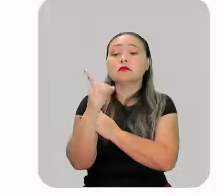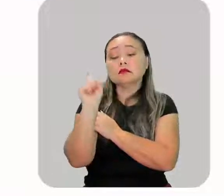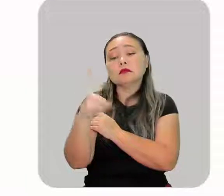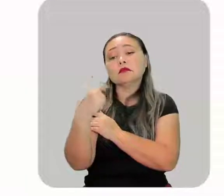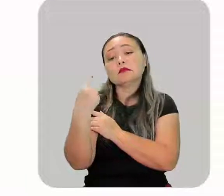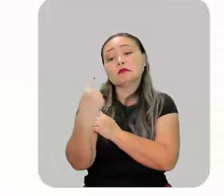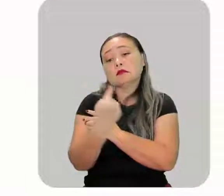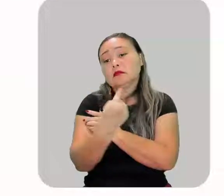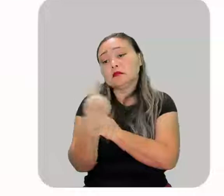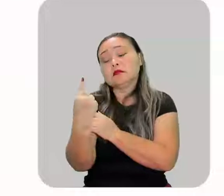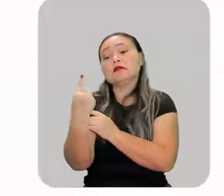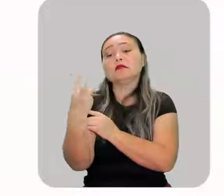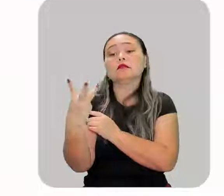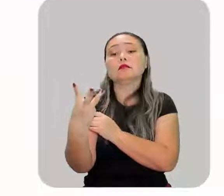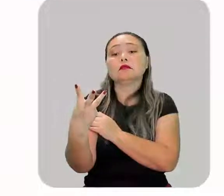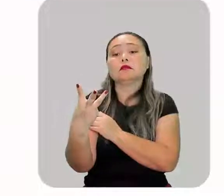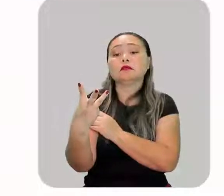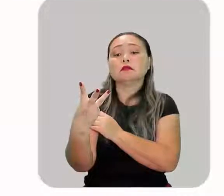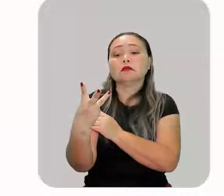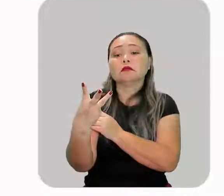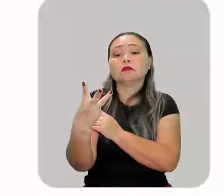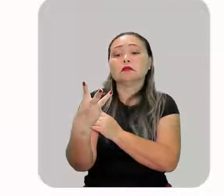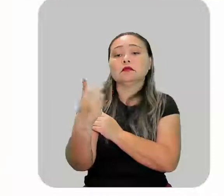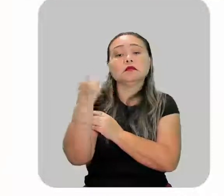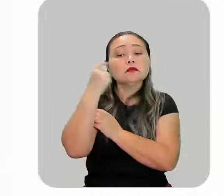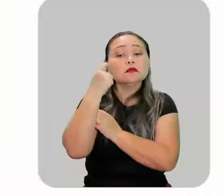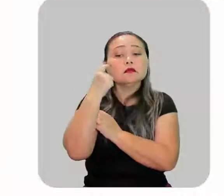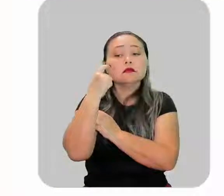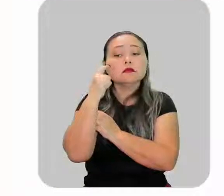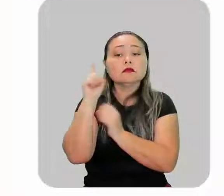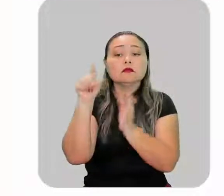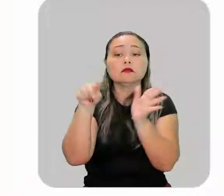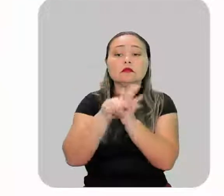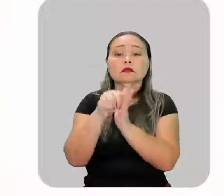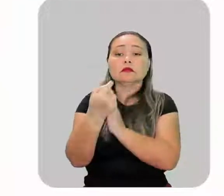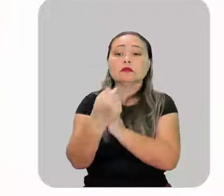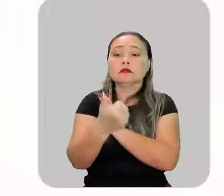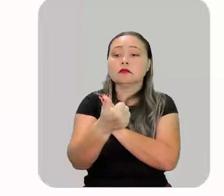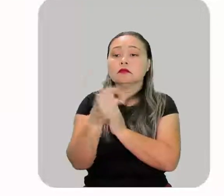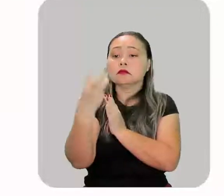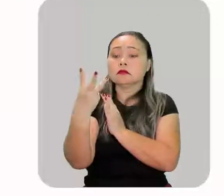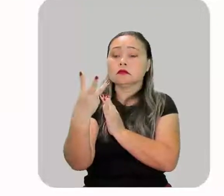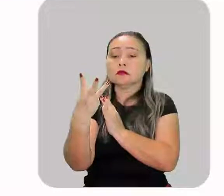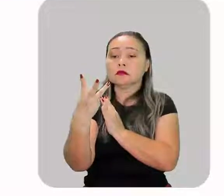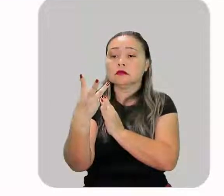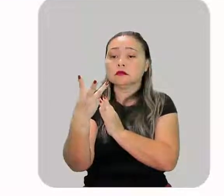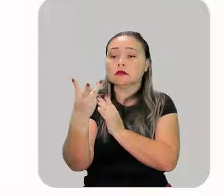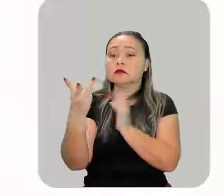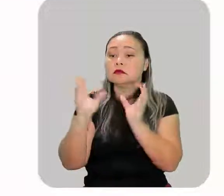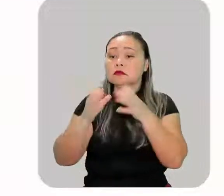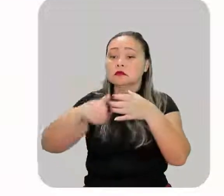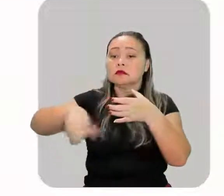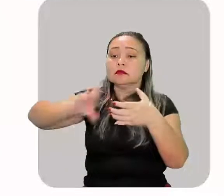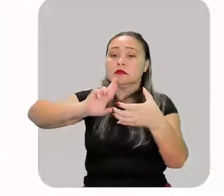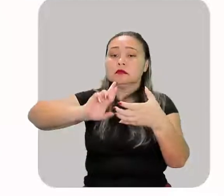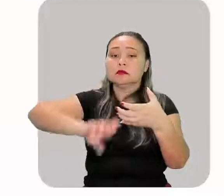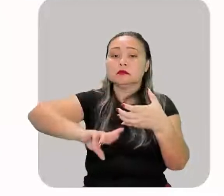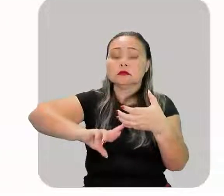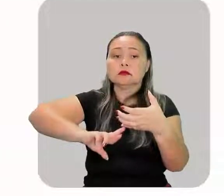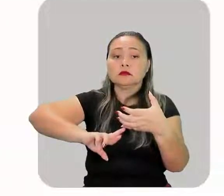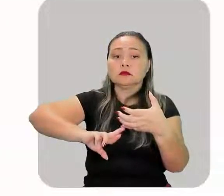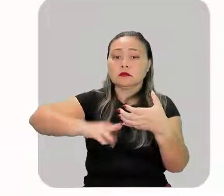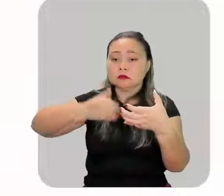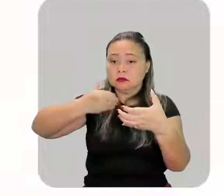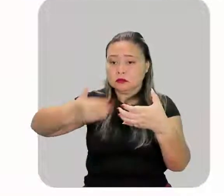certeza, menos 1 e 3. E 3, né? Tem que pensar um pouquinho, tá? Menos 1 e 3. Vamos ao conjunto de solução? Conjunto de solução